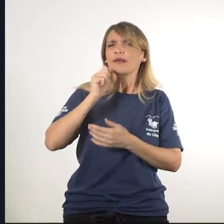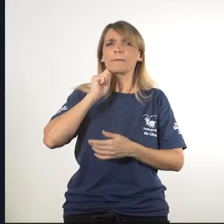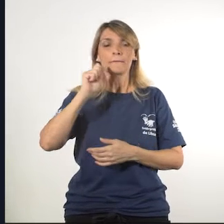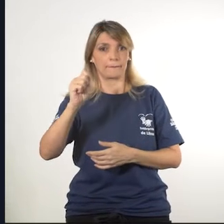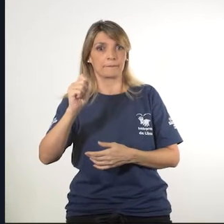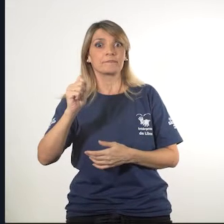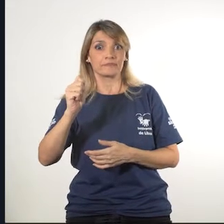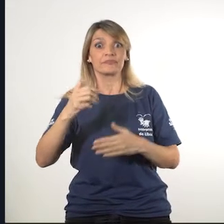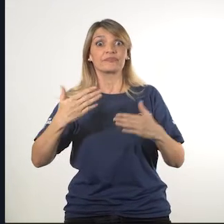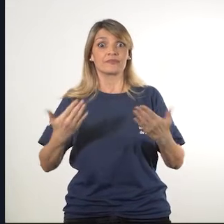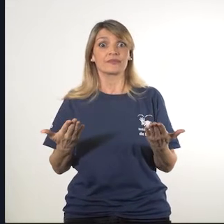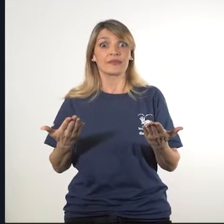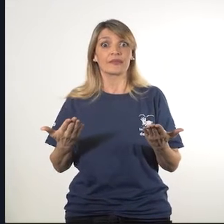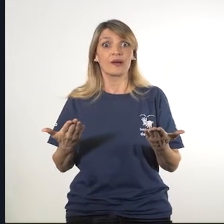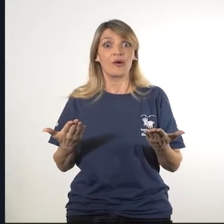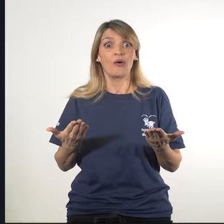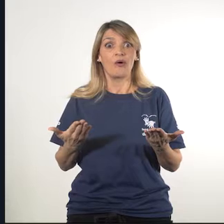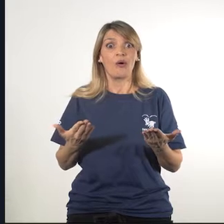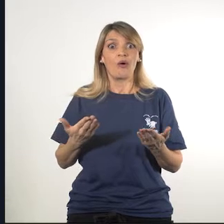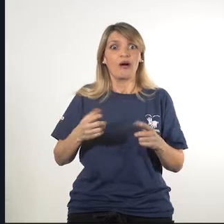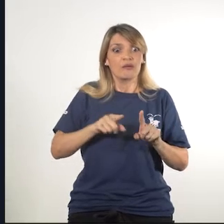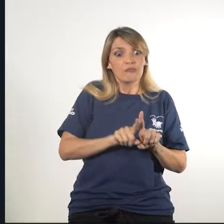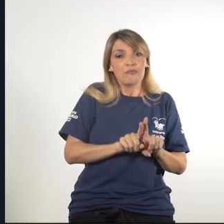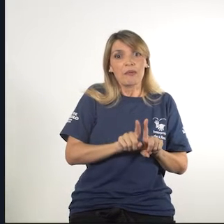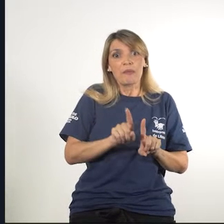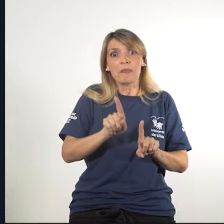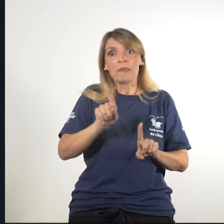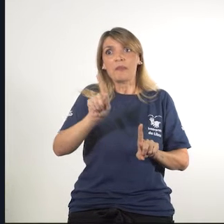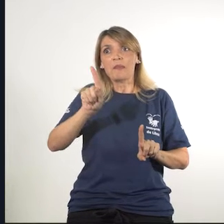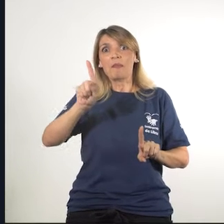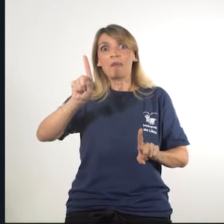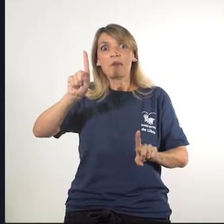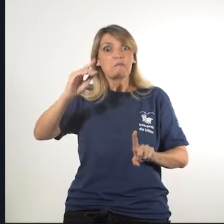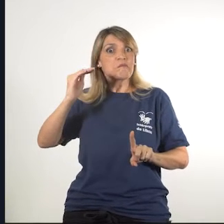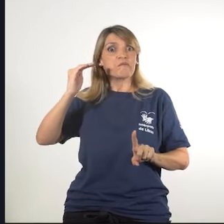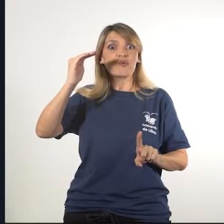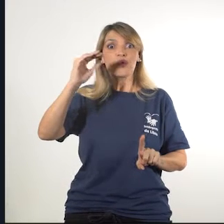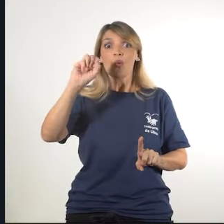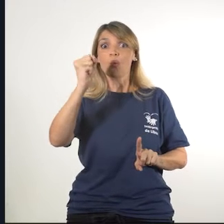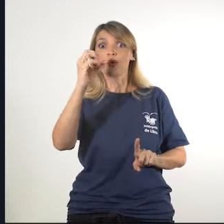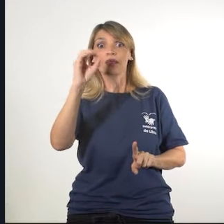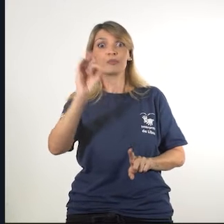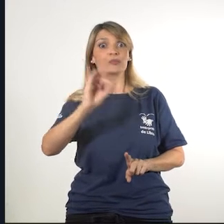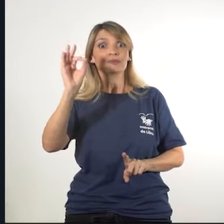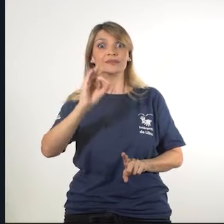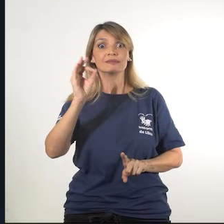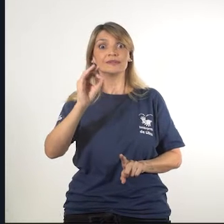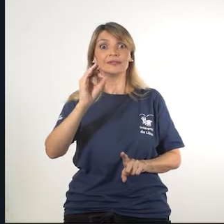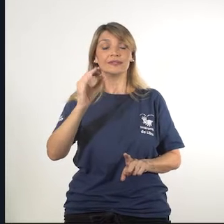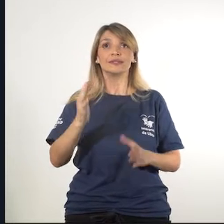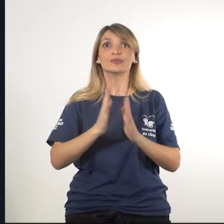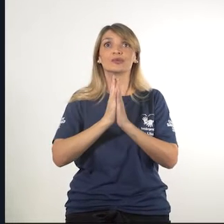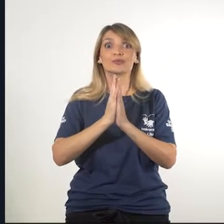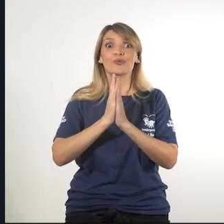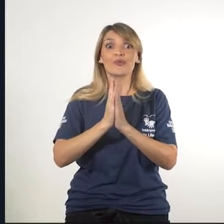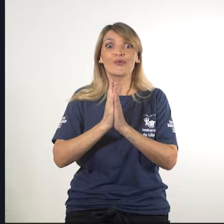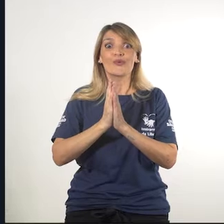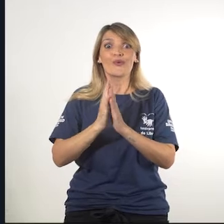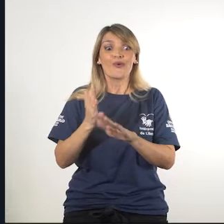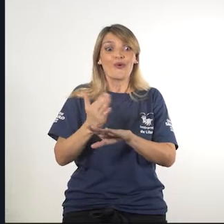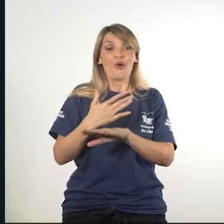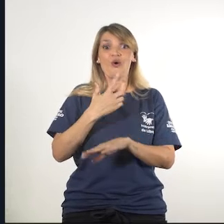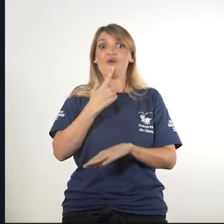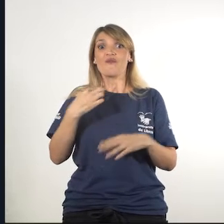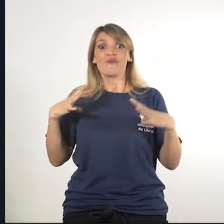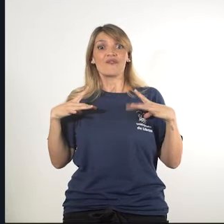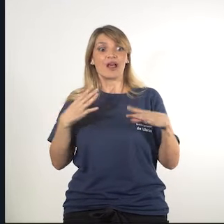ele atingiu níveis muito, muito satisfatórios graças a essa antecipação de feriado. Nesse